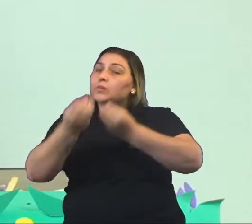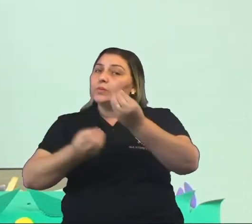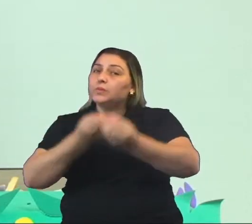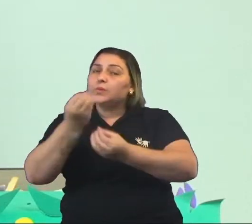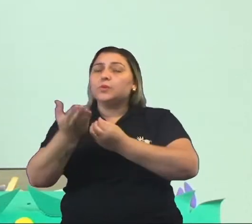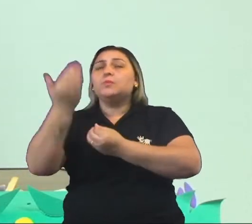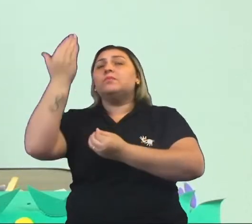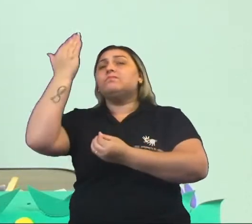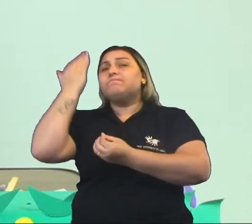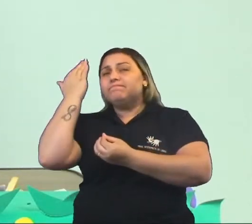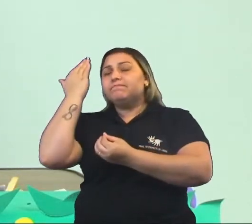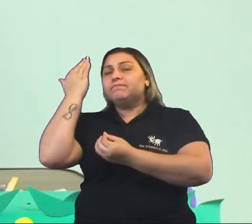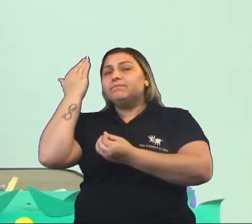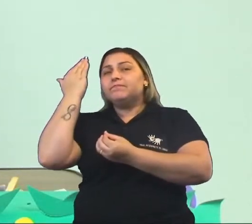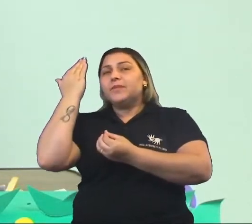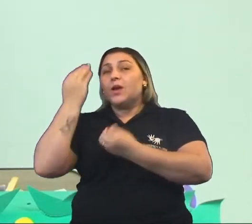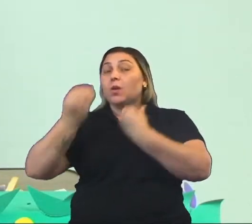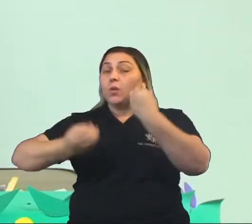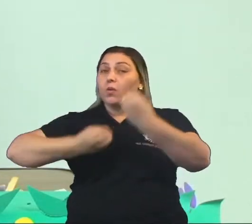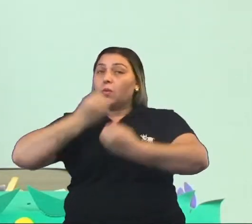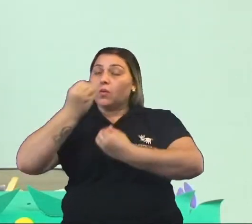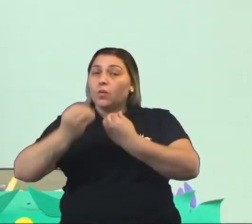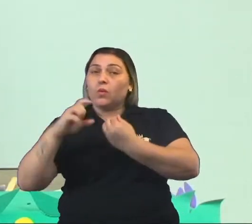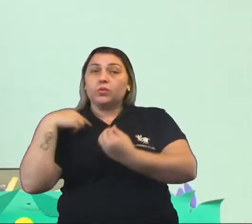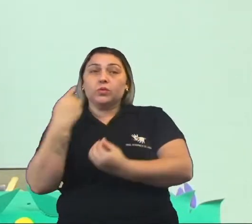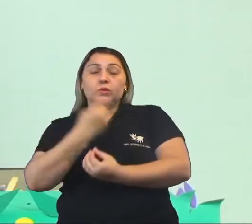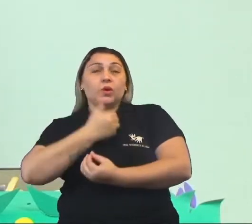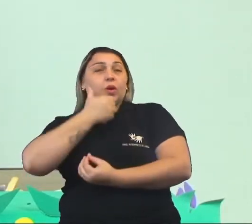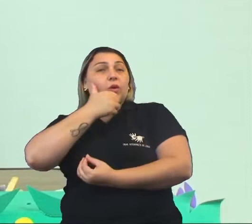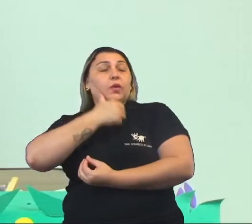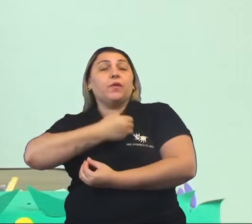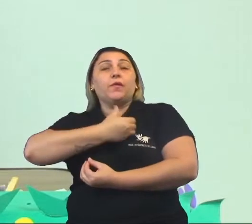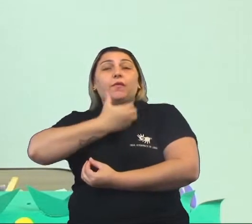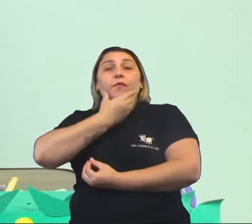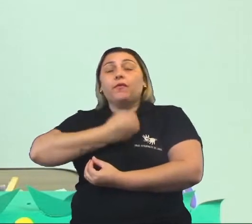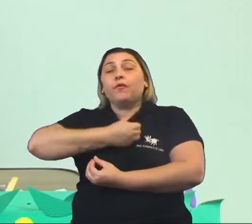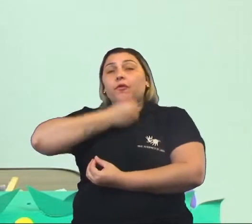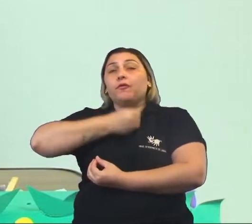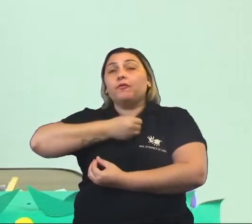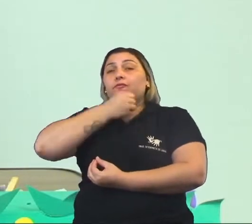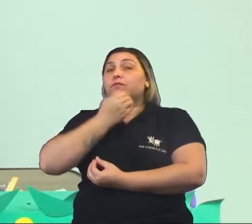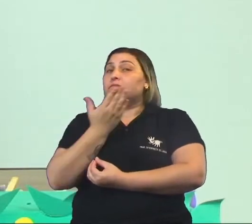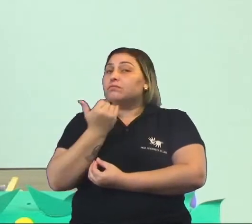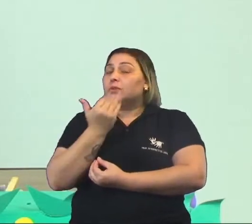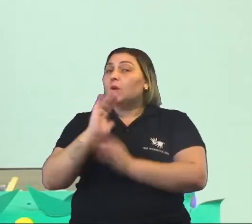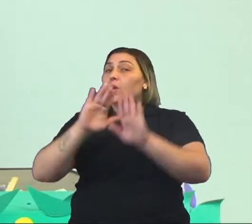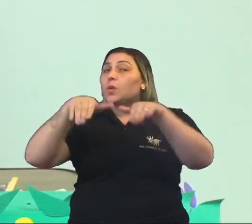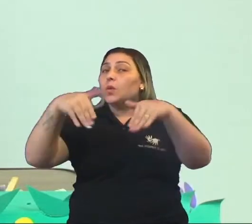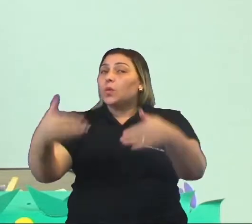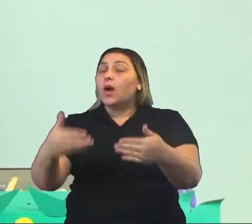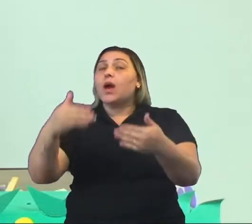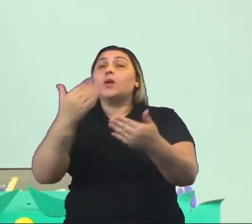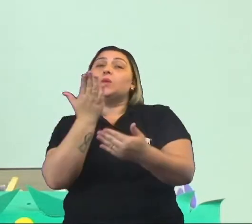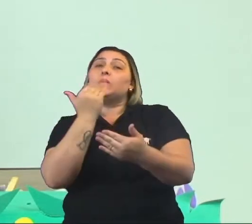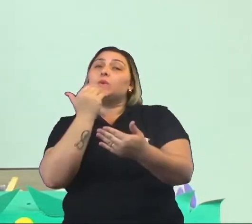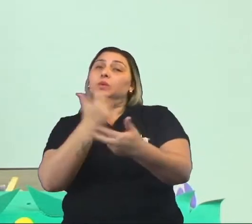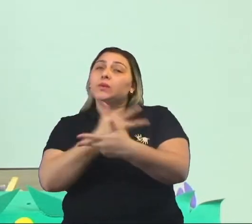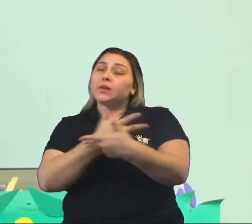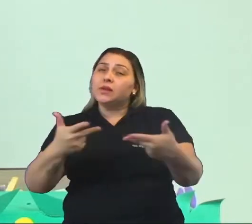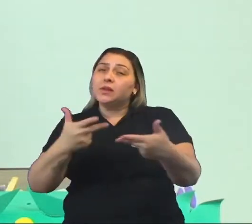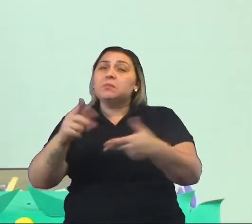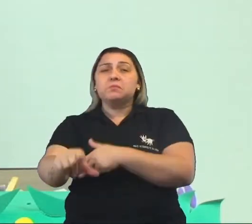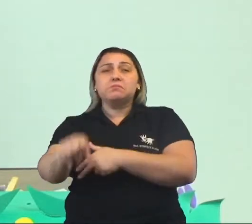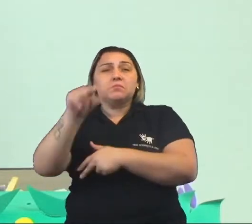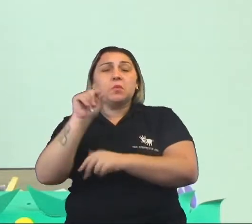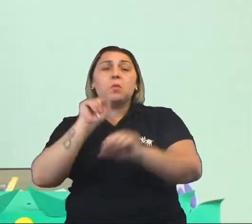era no passado? Como será que os nossos avós se alimentavam? Quais os alimentos preferidos deles?